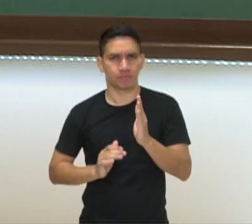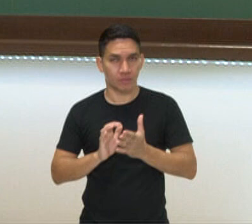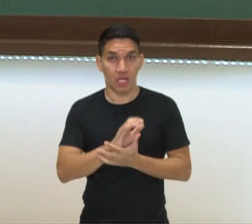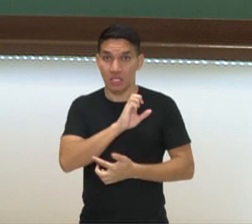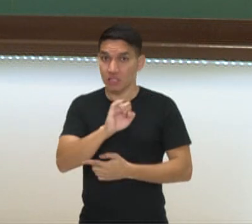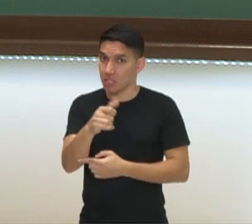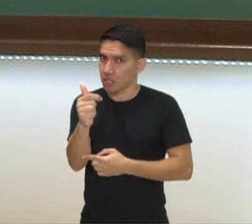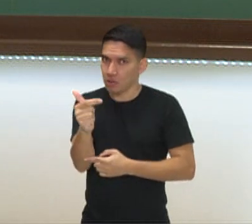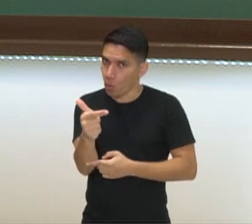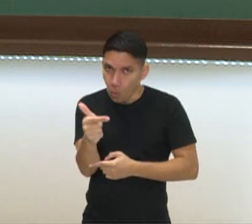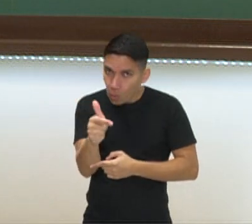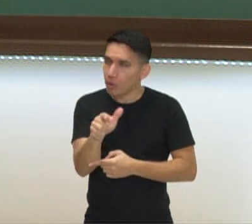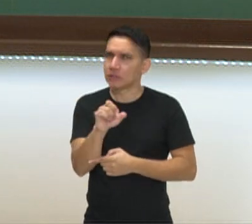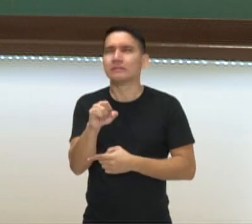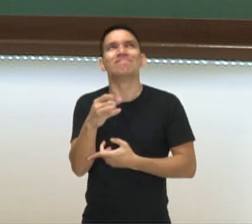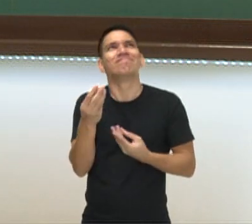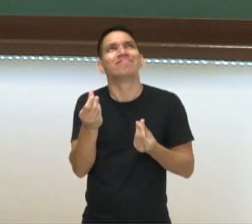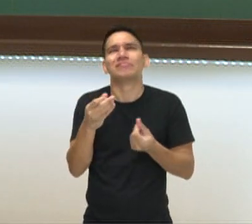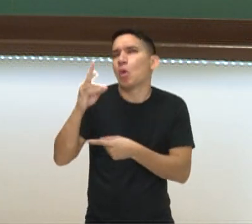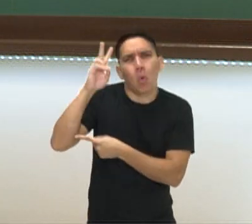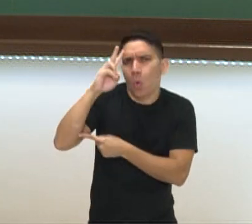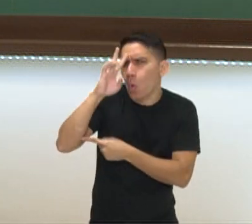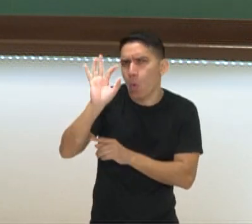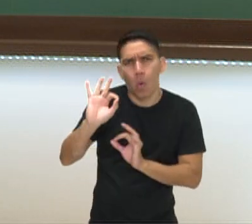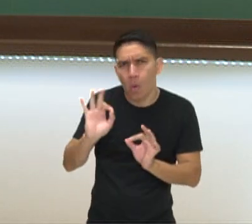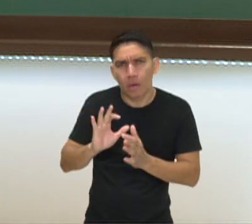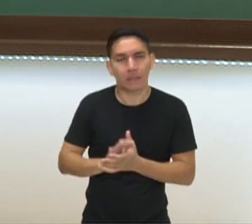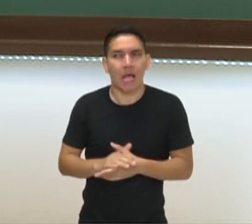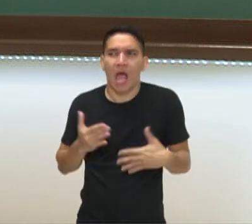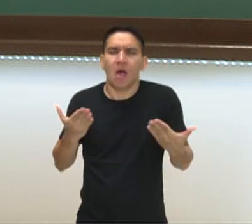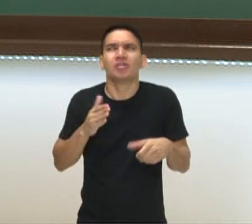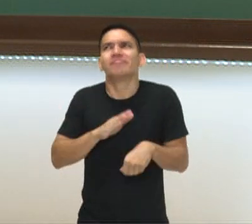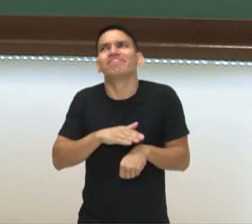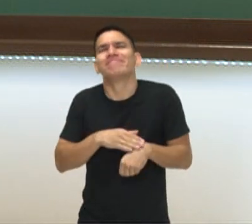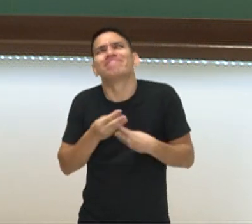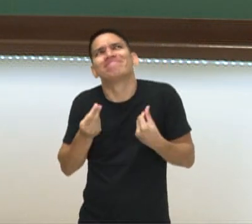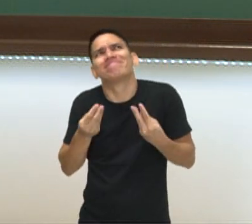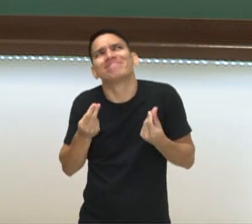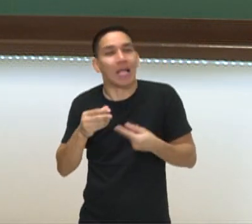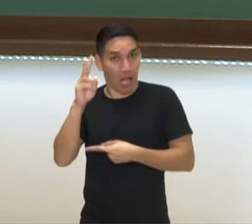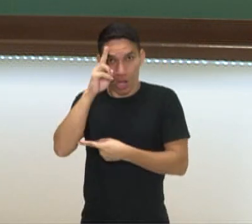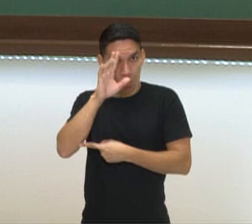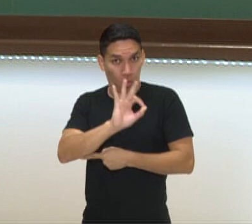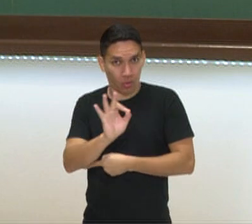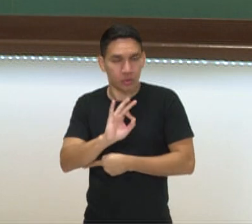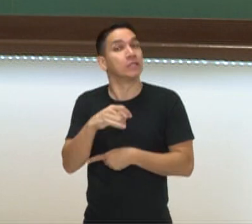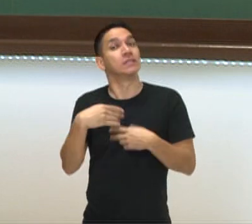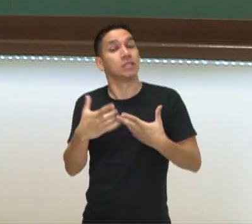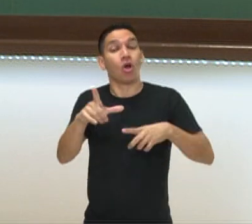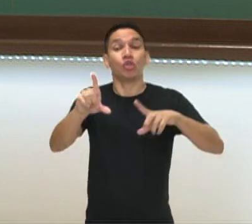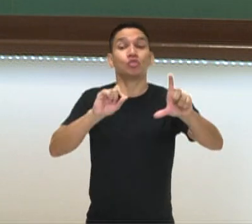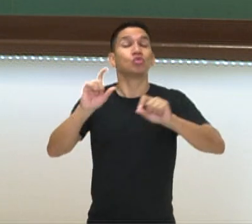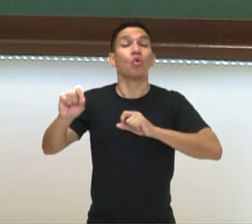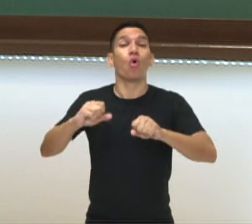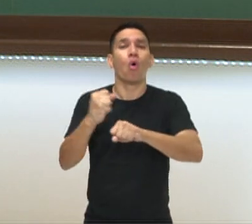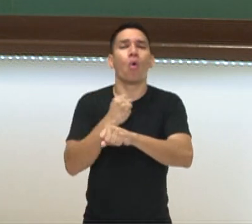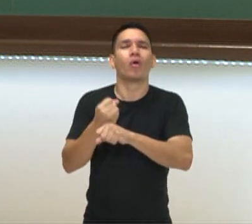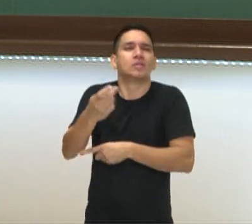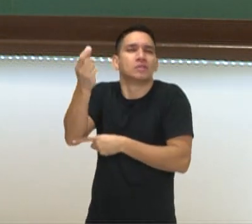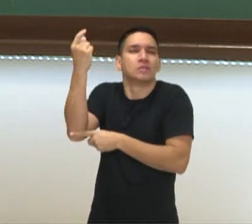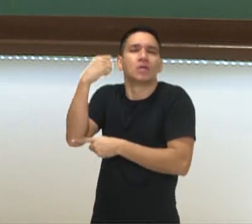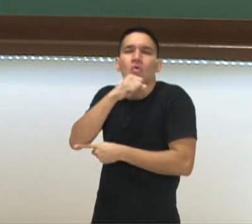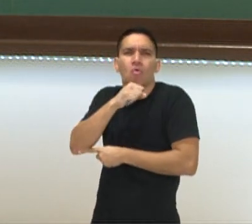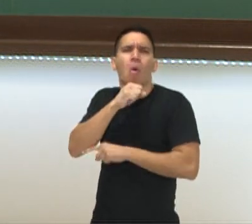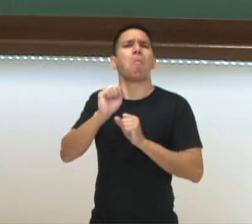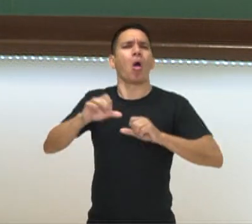não tem, se você não se lembra, se você agora no momento não lembra, então escolha uma construção antiga,